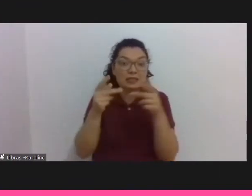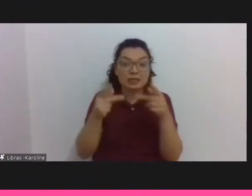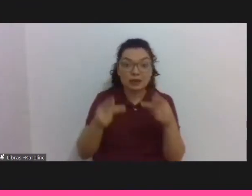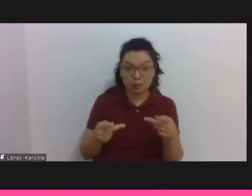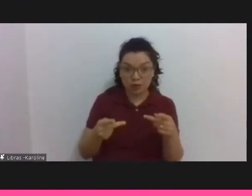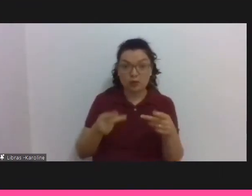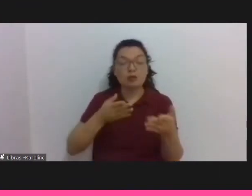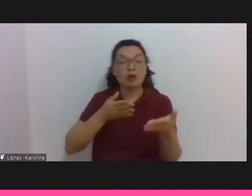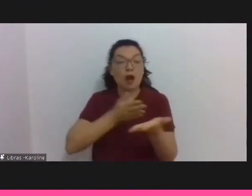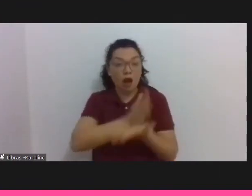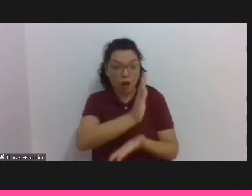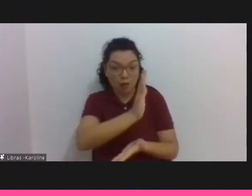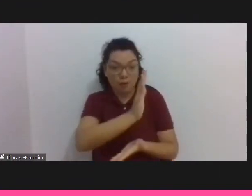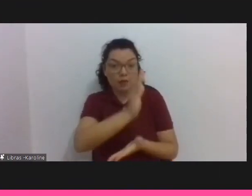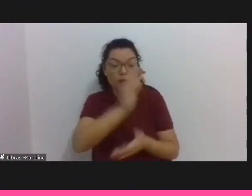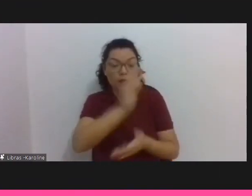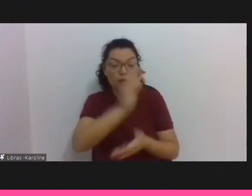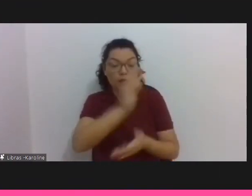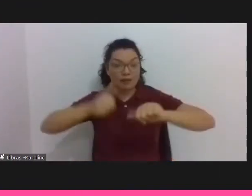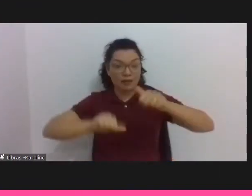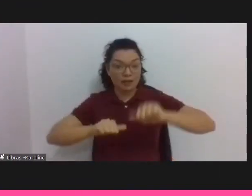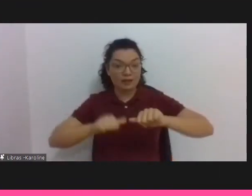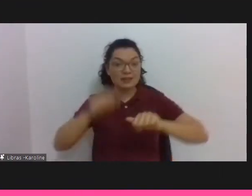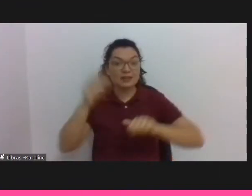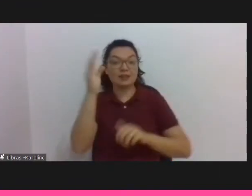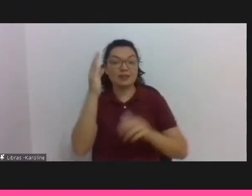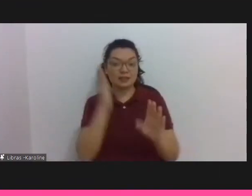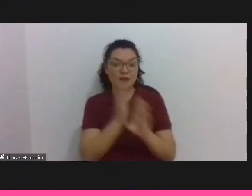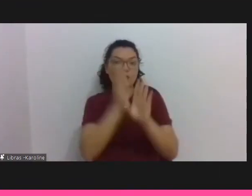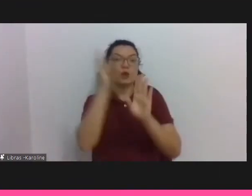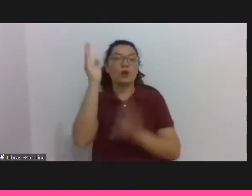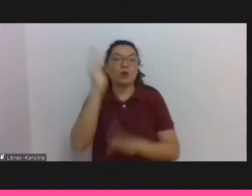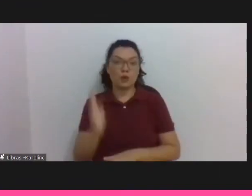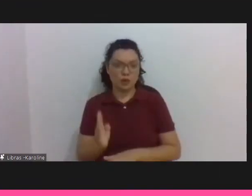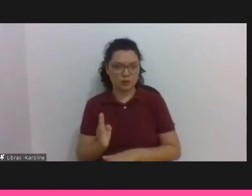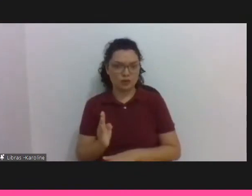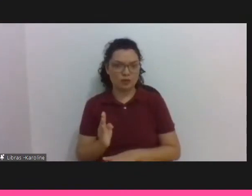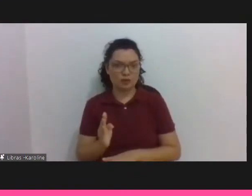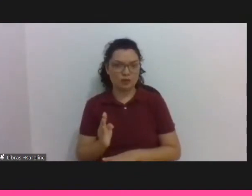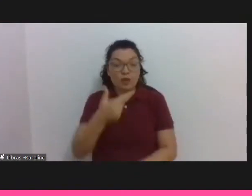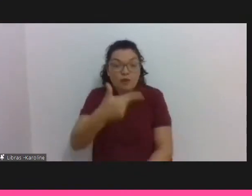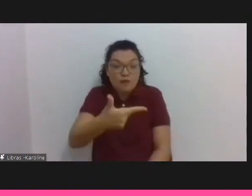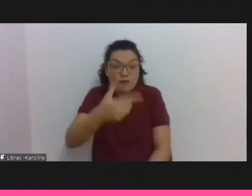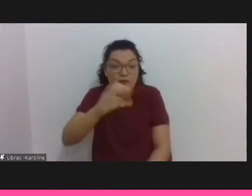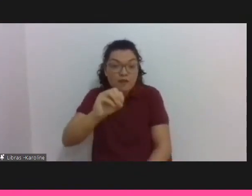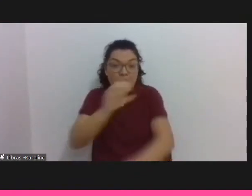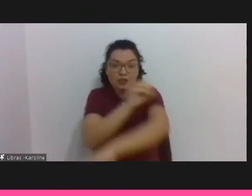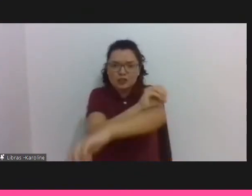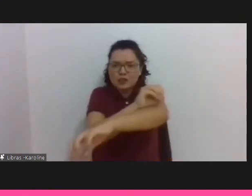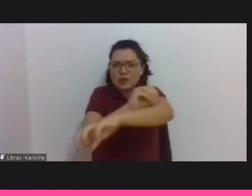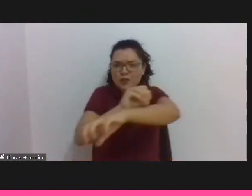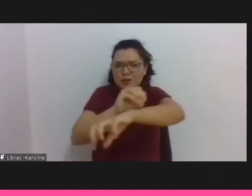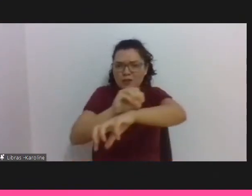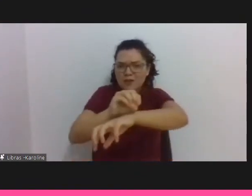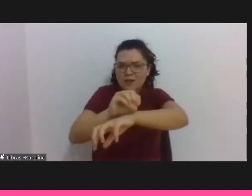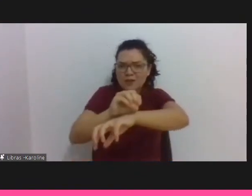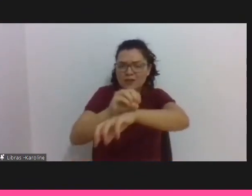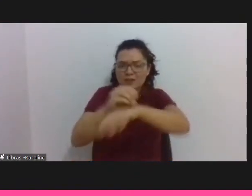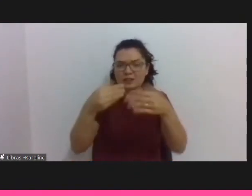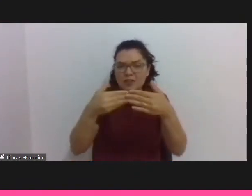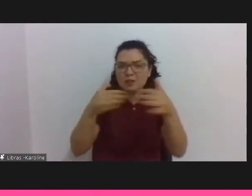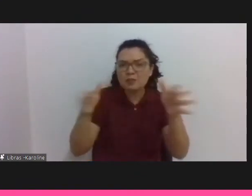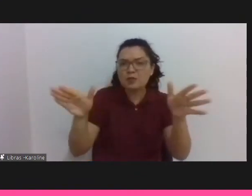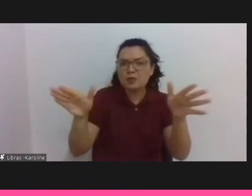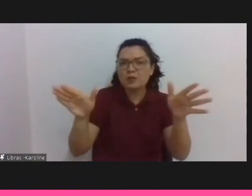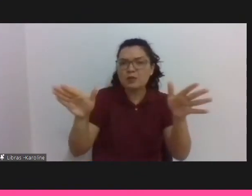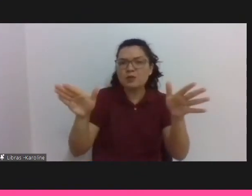temático e o encontro de pesquisadores. 20 oficinas abrindo espaço para propostas aprovadas pela